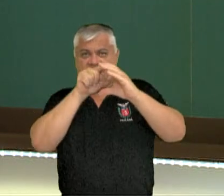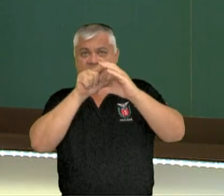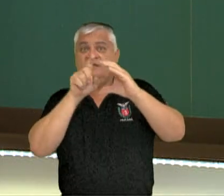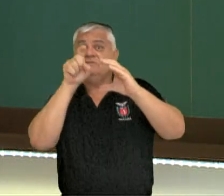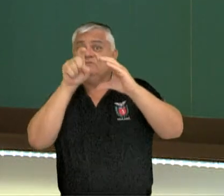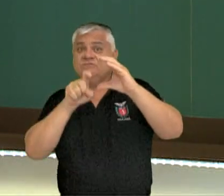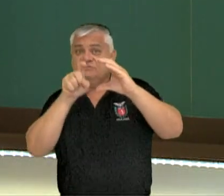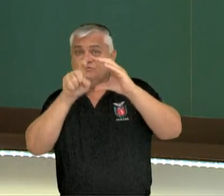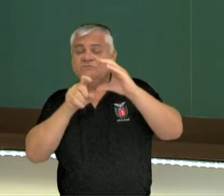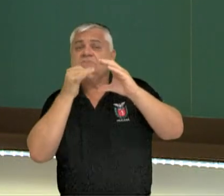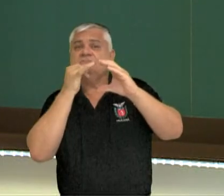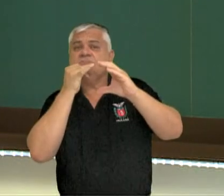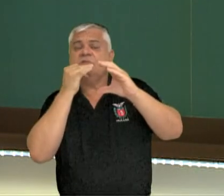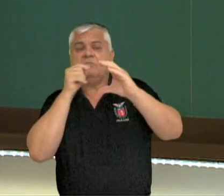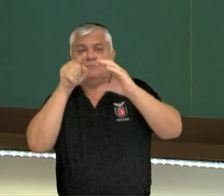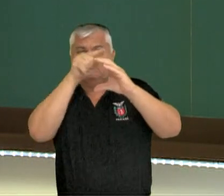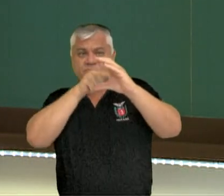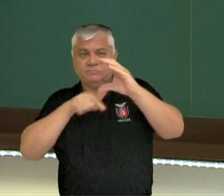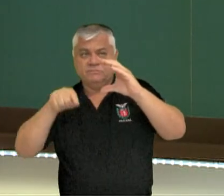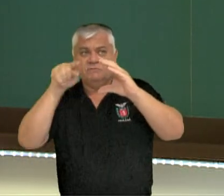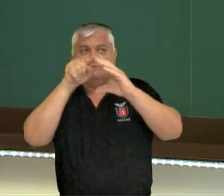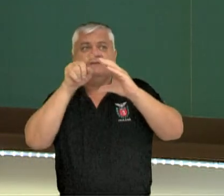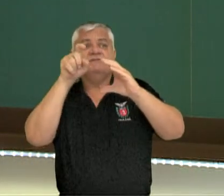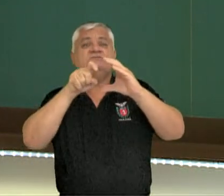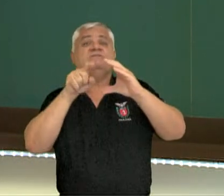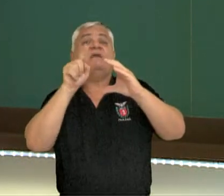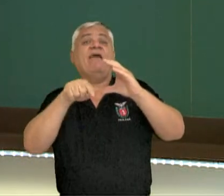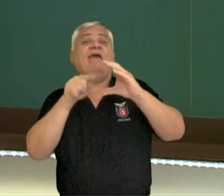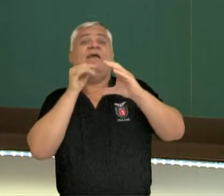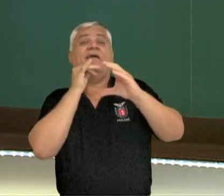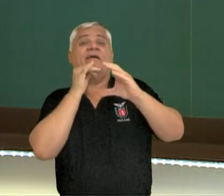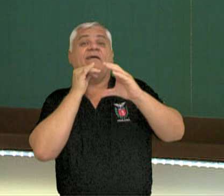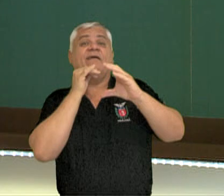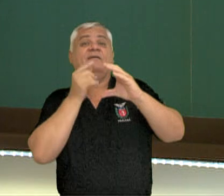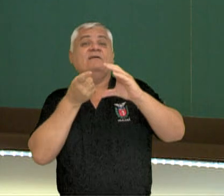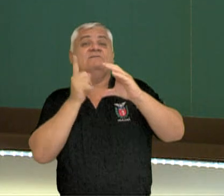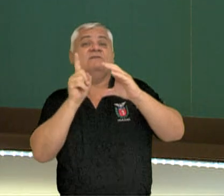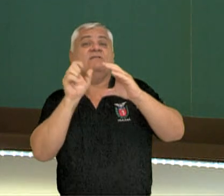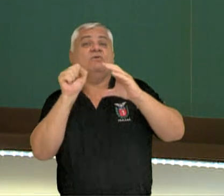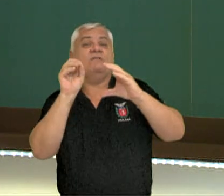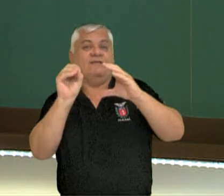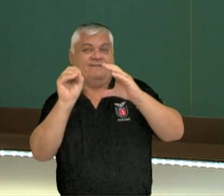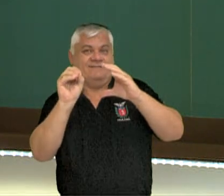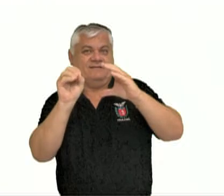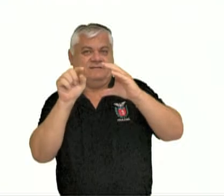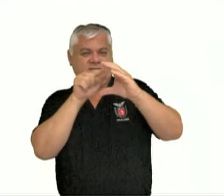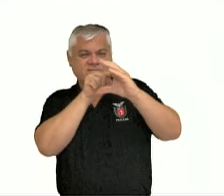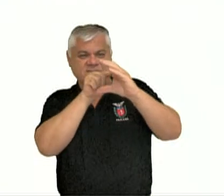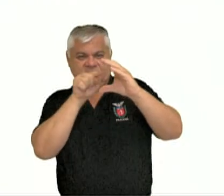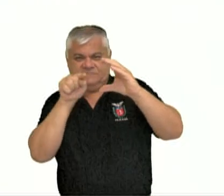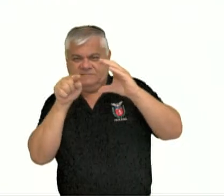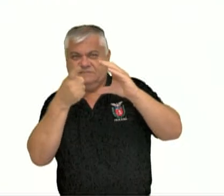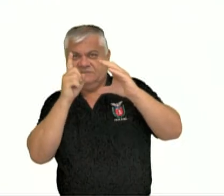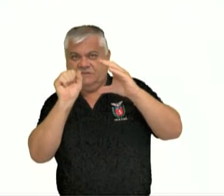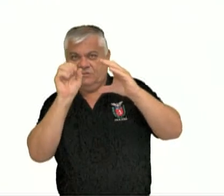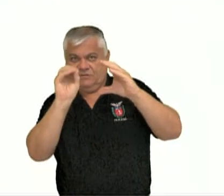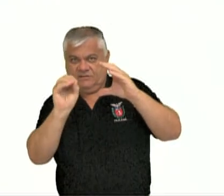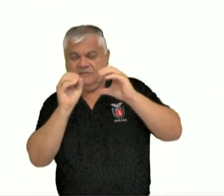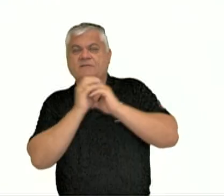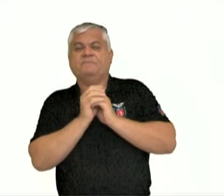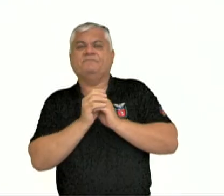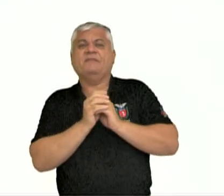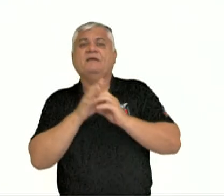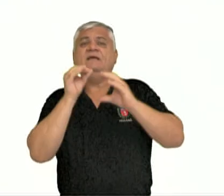X. Nesse caso, o ângulo que está sobre o eixo X aqui é o ângulo de 180 graus. Então, se eu tiver com o ângulo no